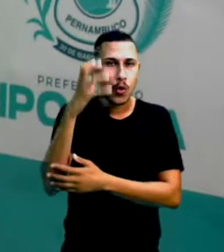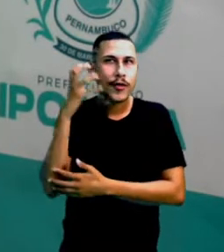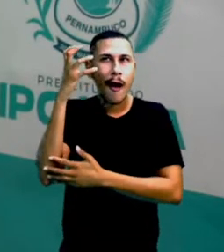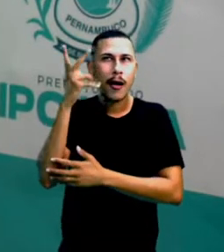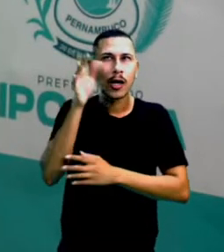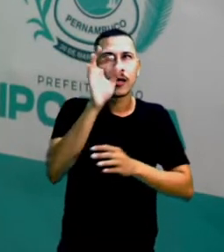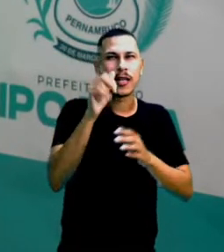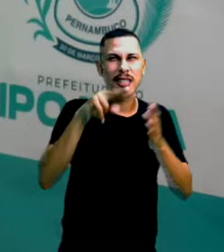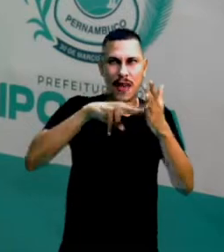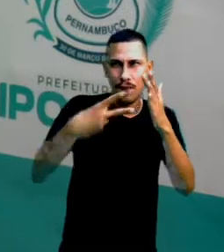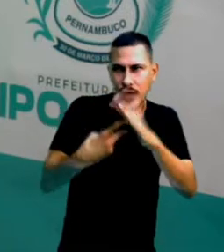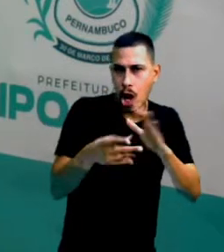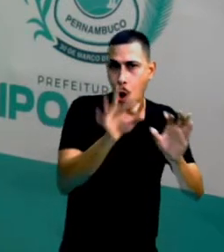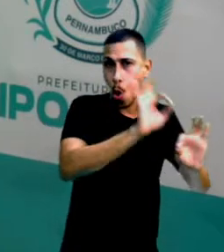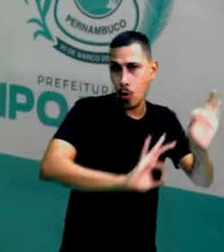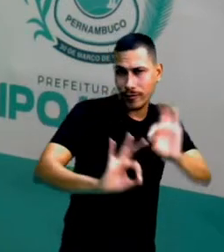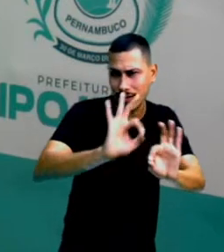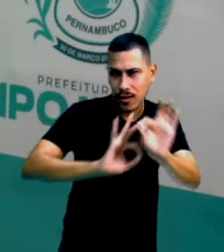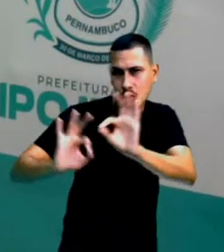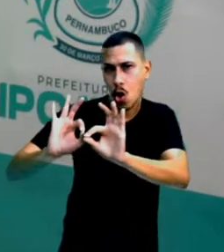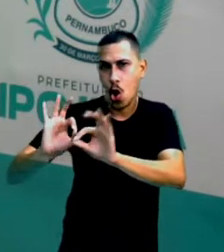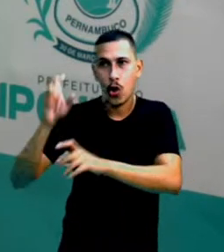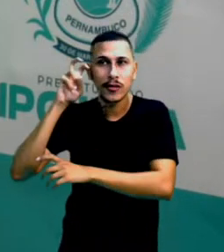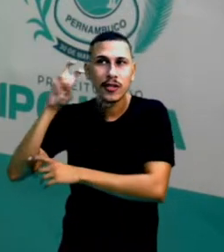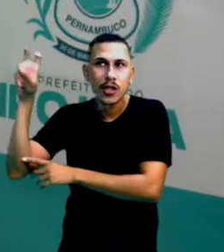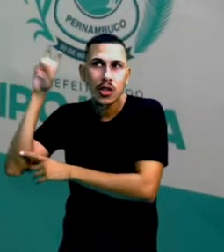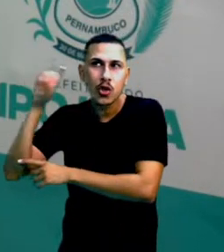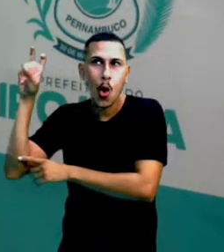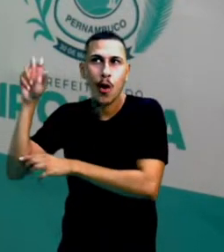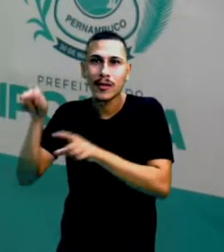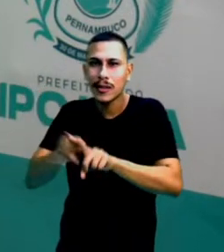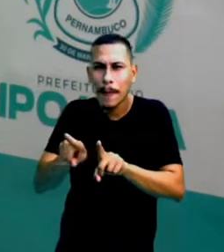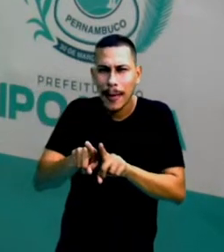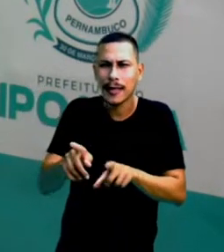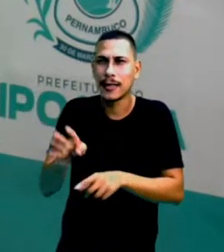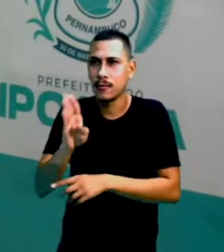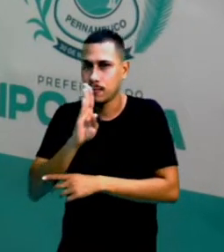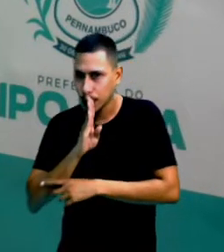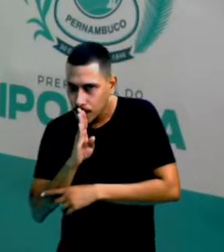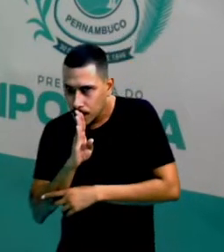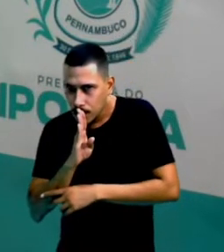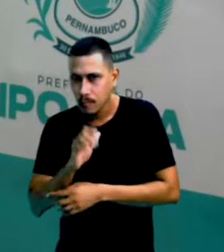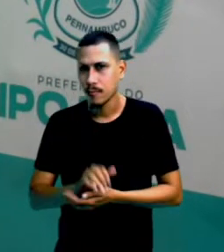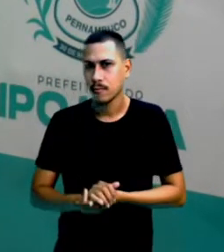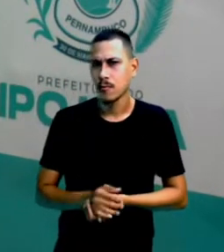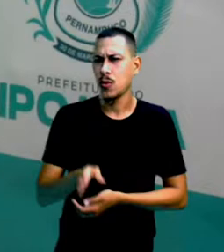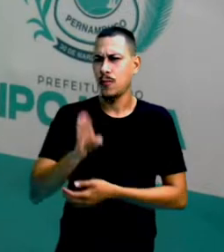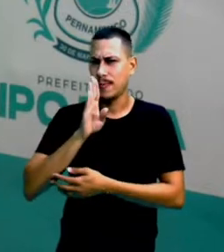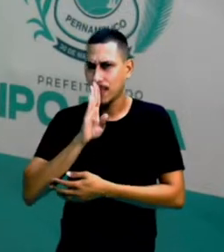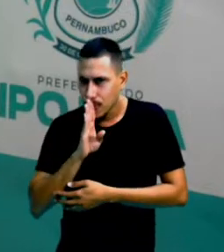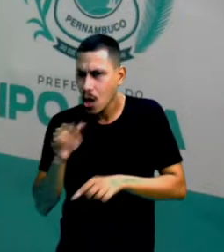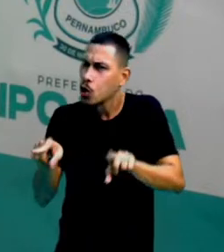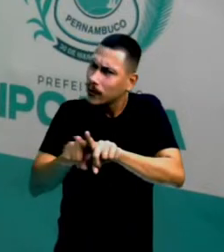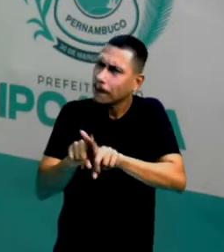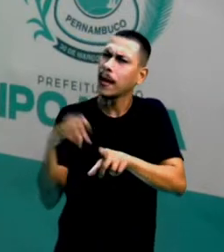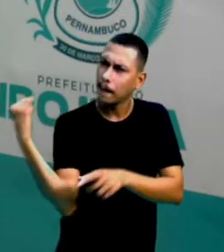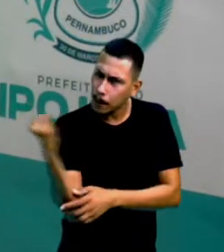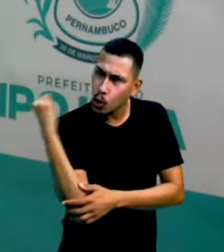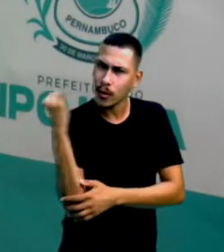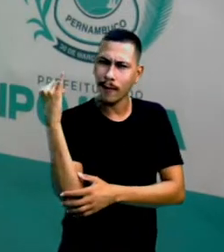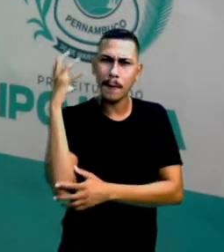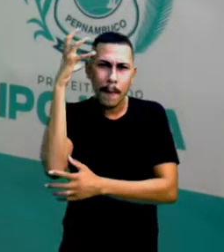organização de sons e silêncio o silêncio é muito importante para nós